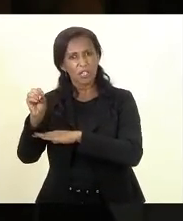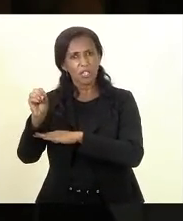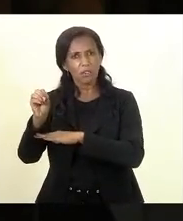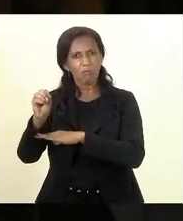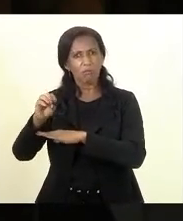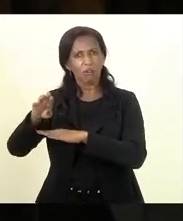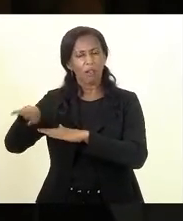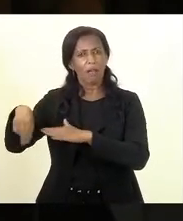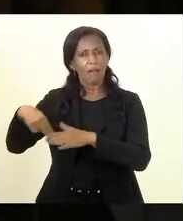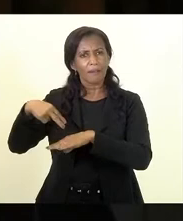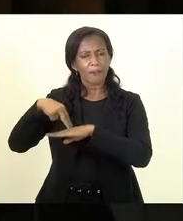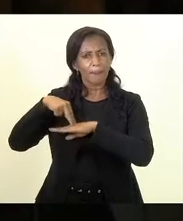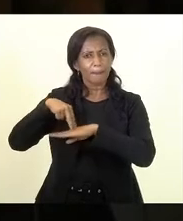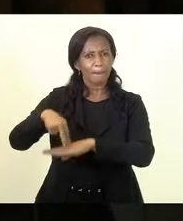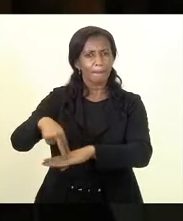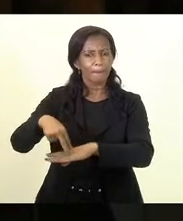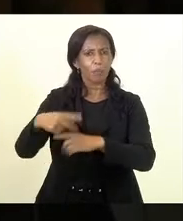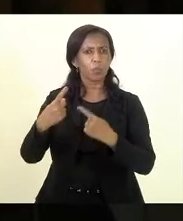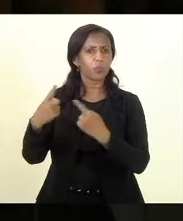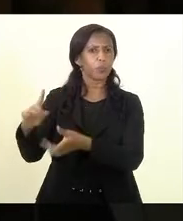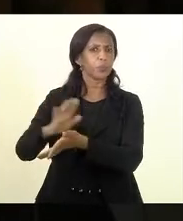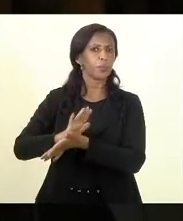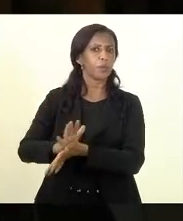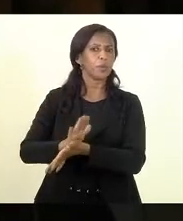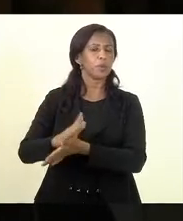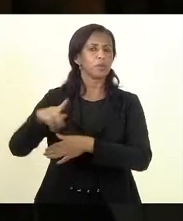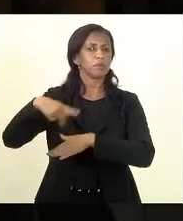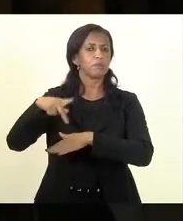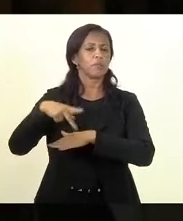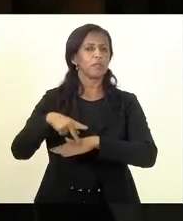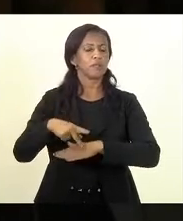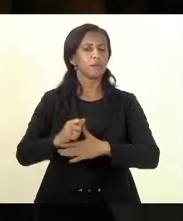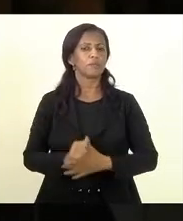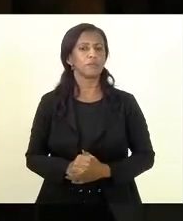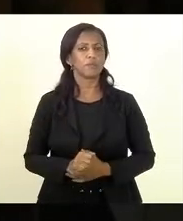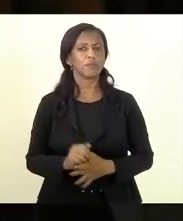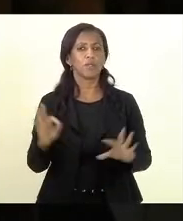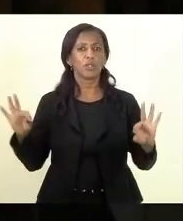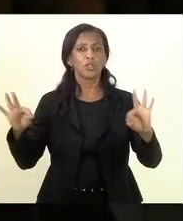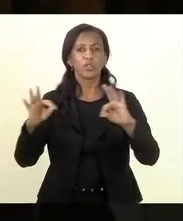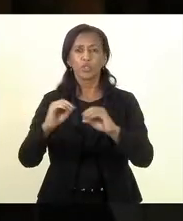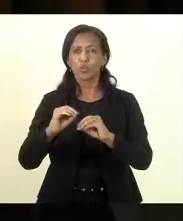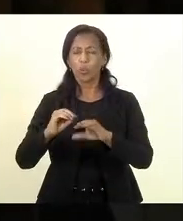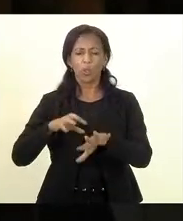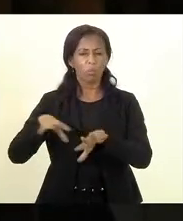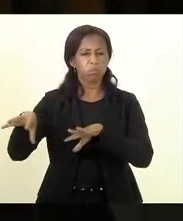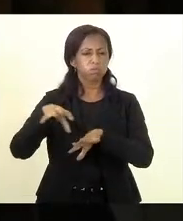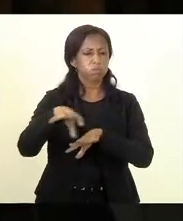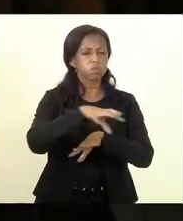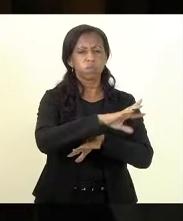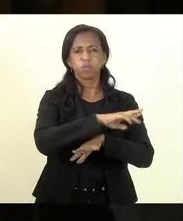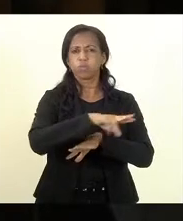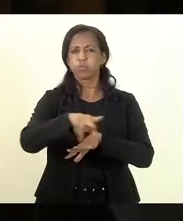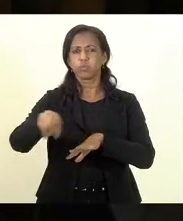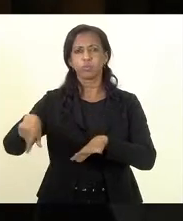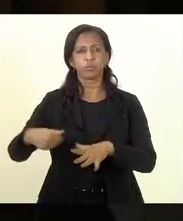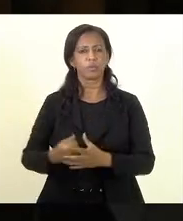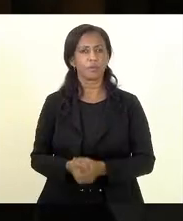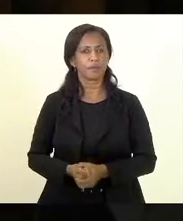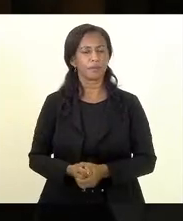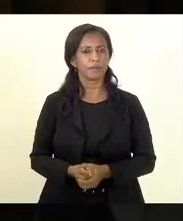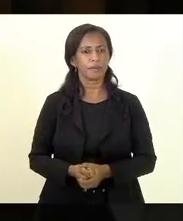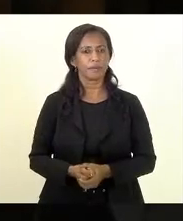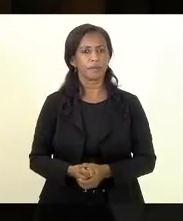alicerça o preconceito no nosso país. De todas as matizes. É